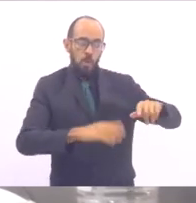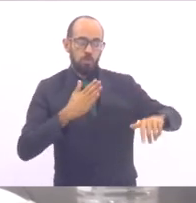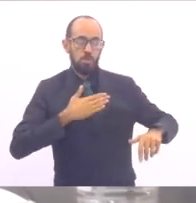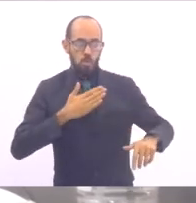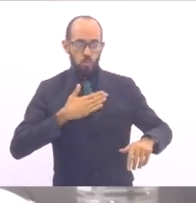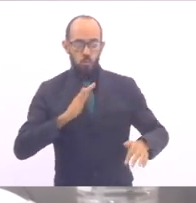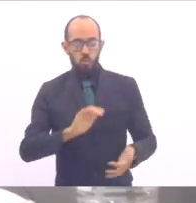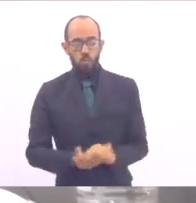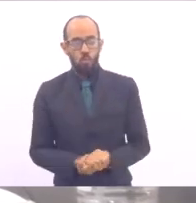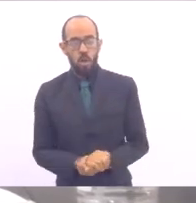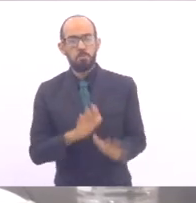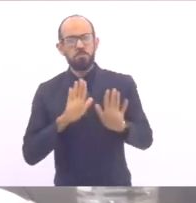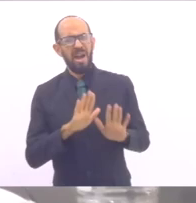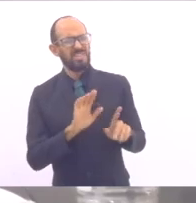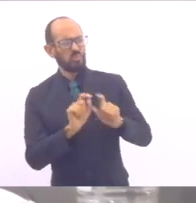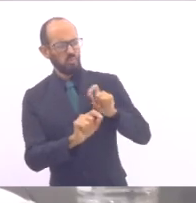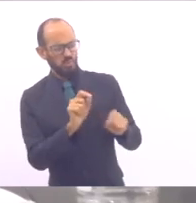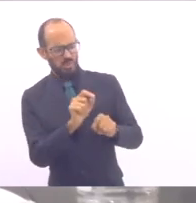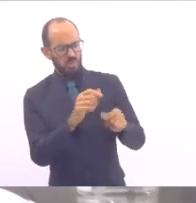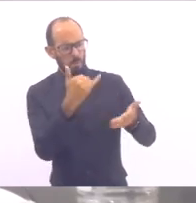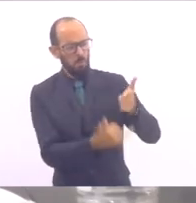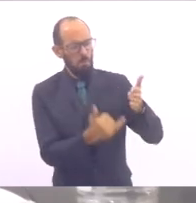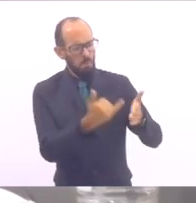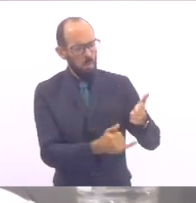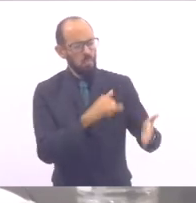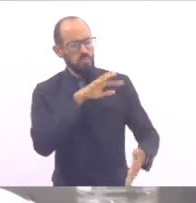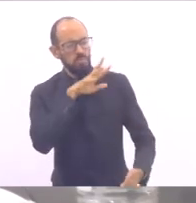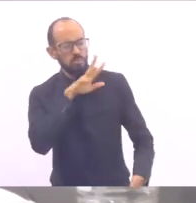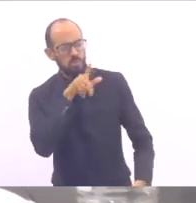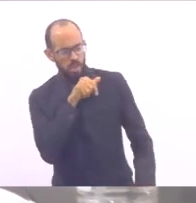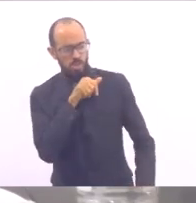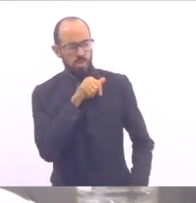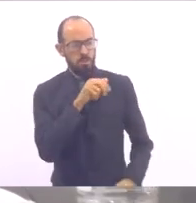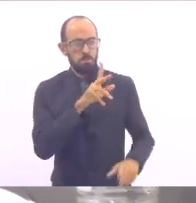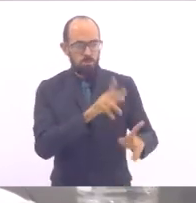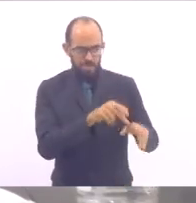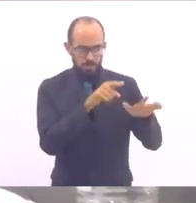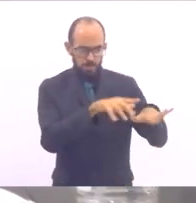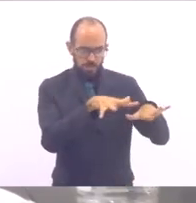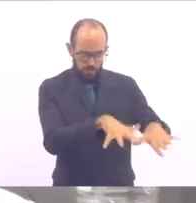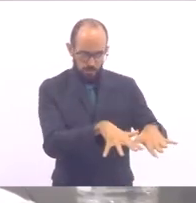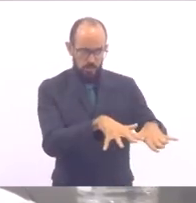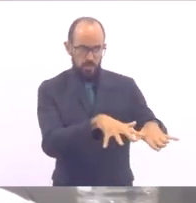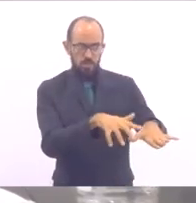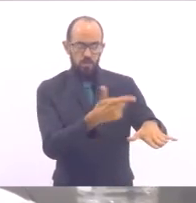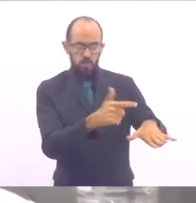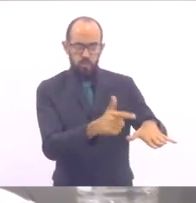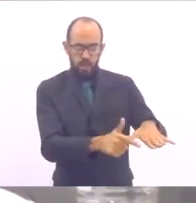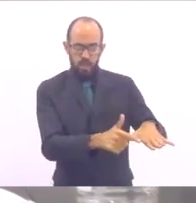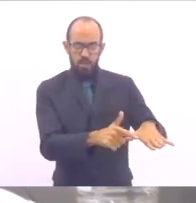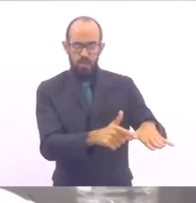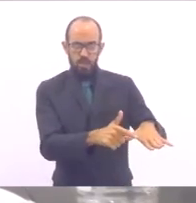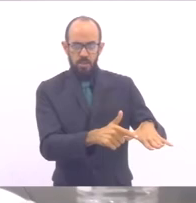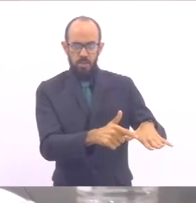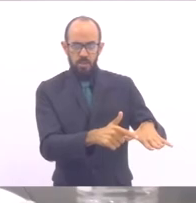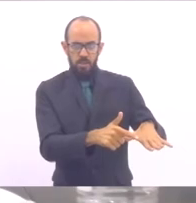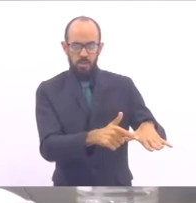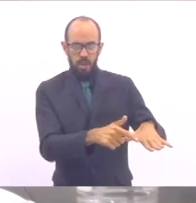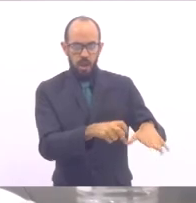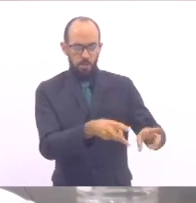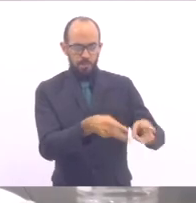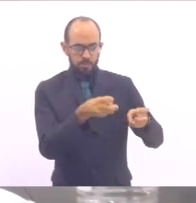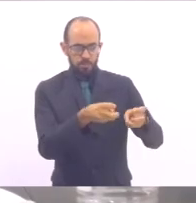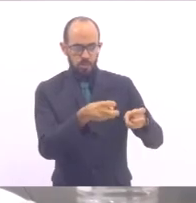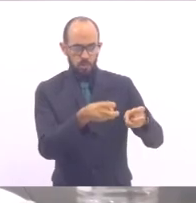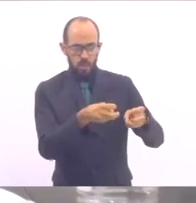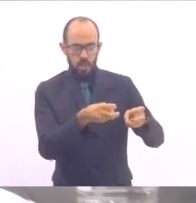Mas o imposto de renda, mesmo sem ter tudo isso, sem ter a validação, sem ter não sei o quê, pega a